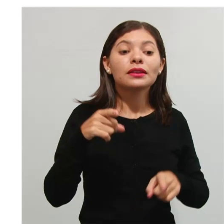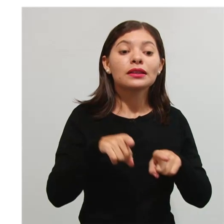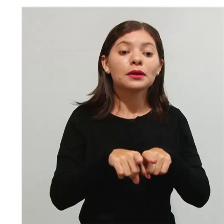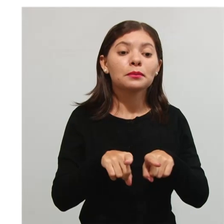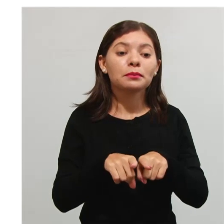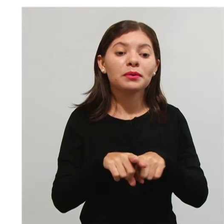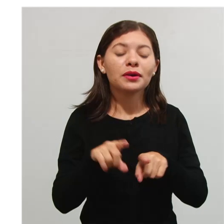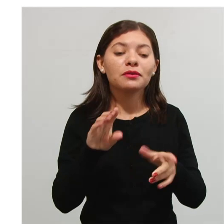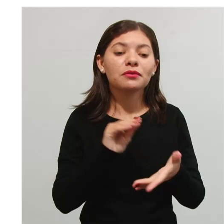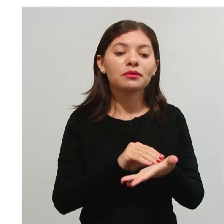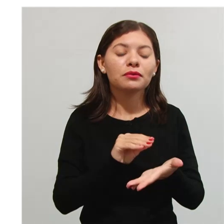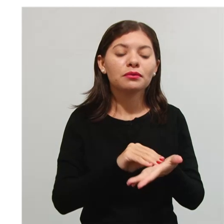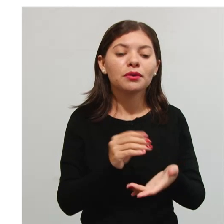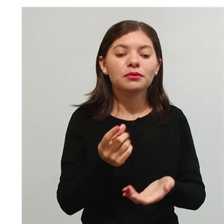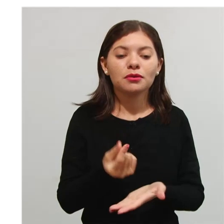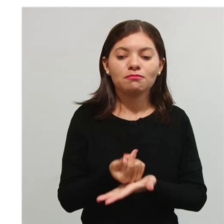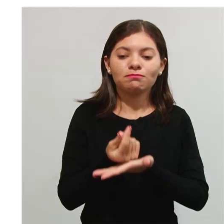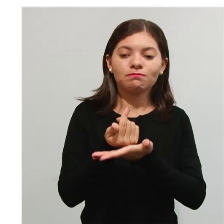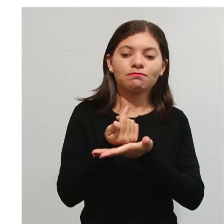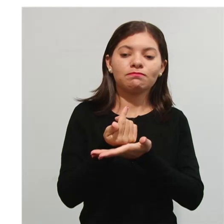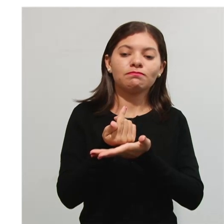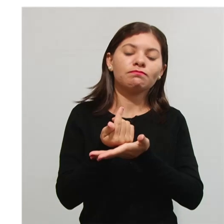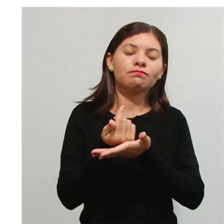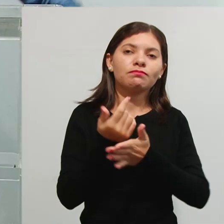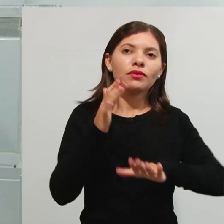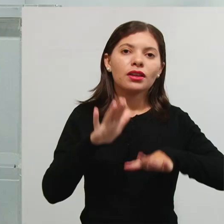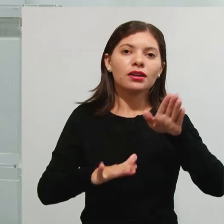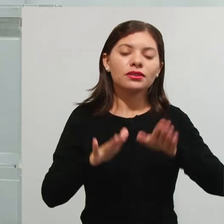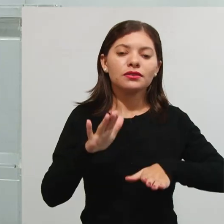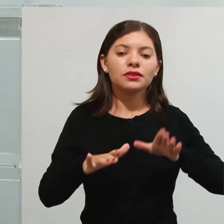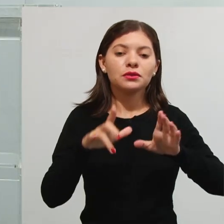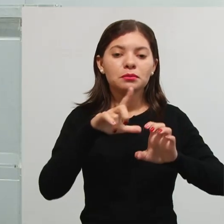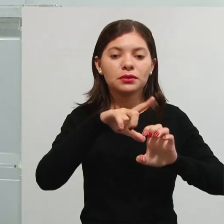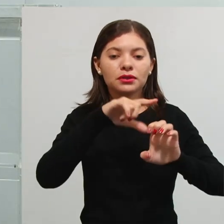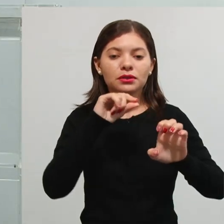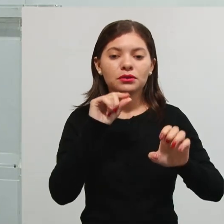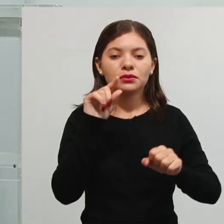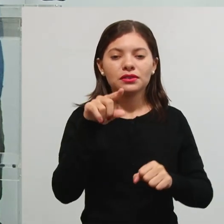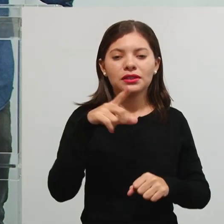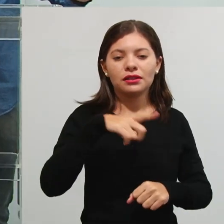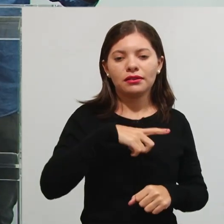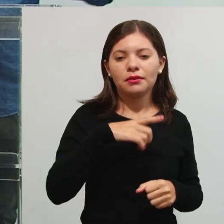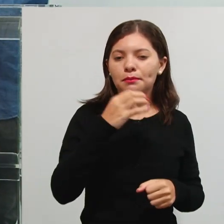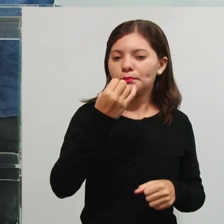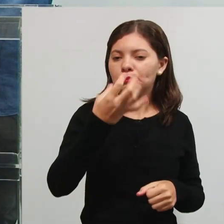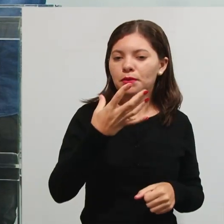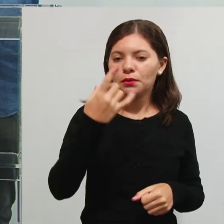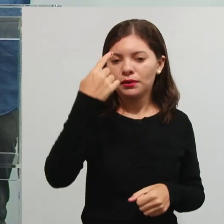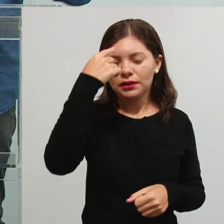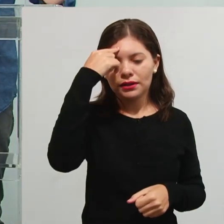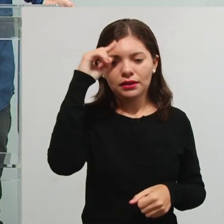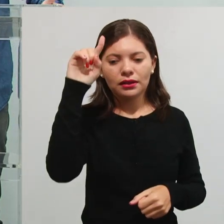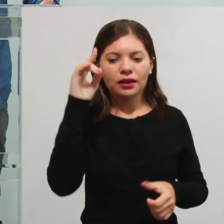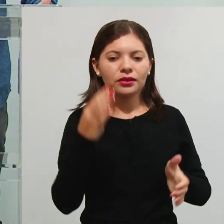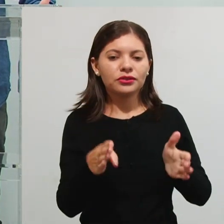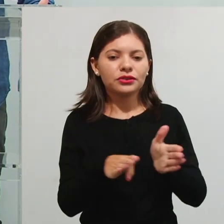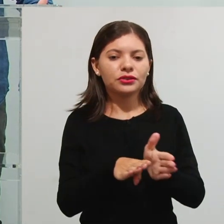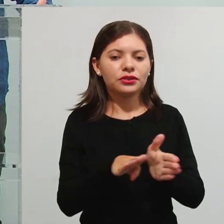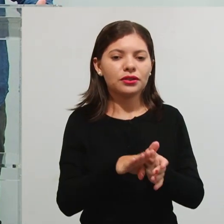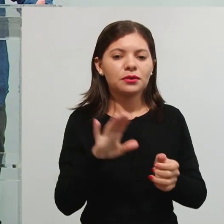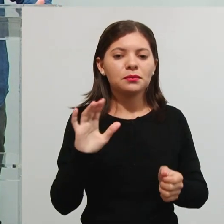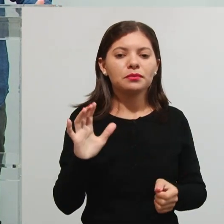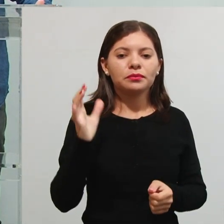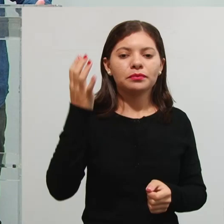de recursos financeiros. Então, às vezes, o empreendedor, você pode ter uma ótima ideia, pode ter chegado a ocasião,